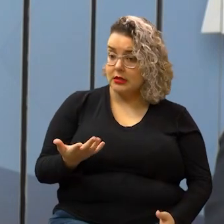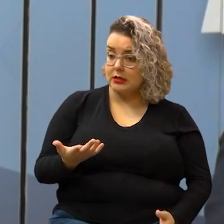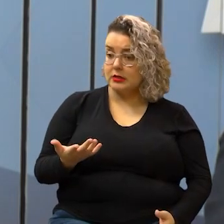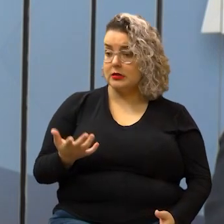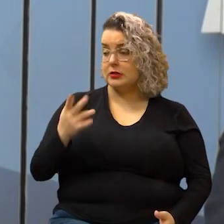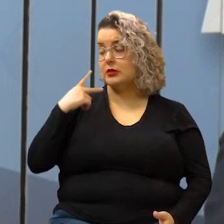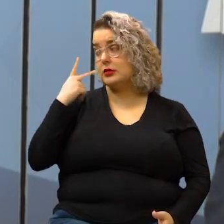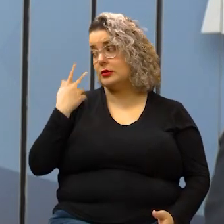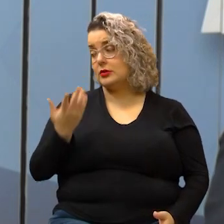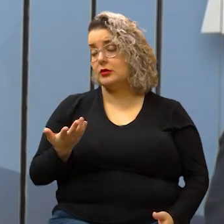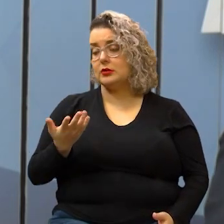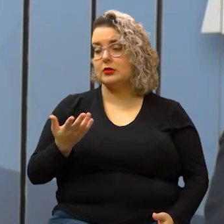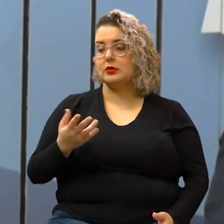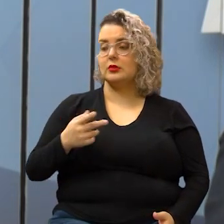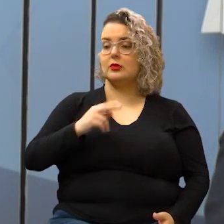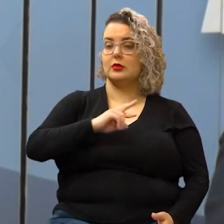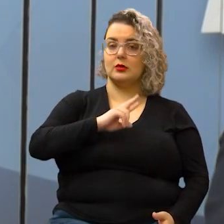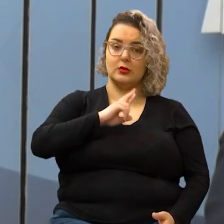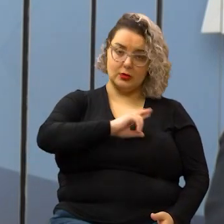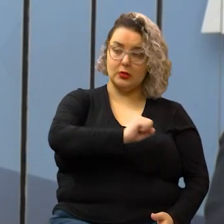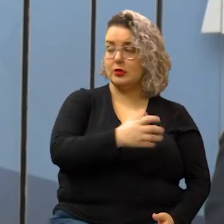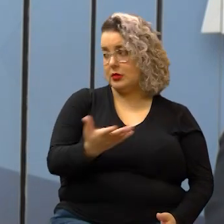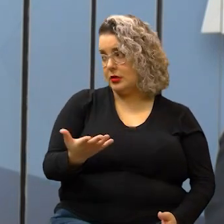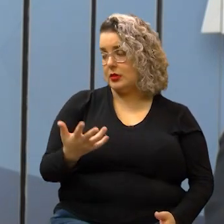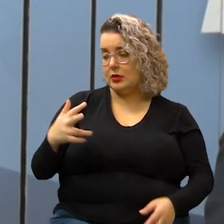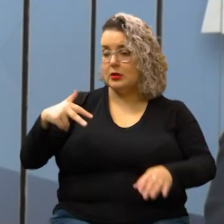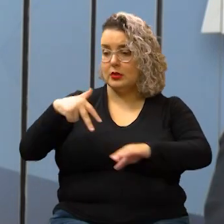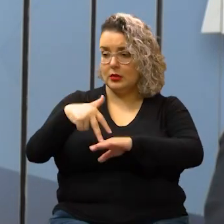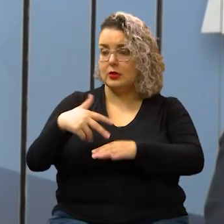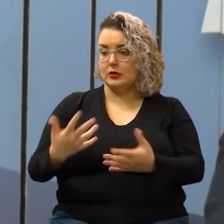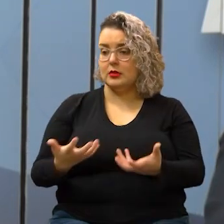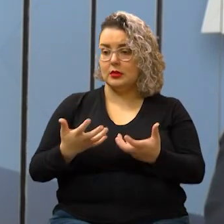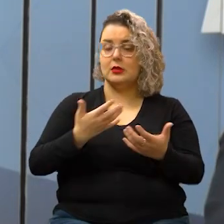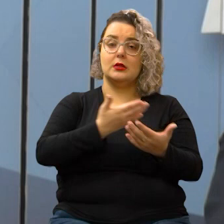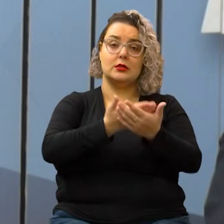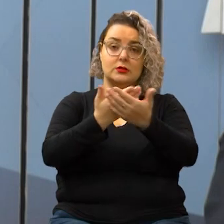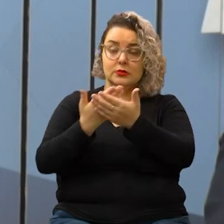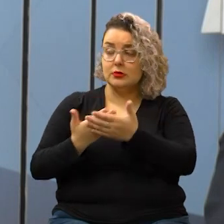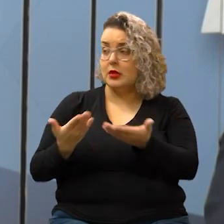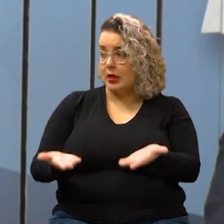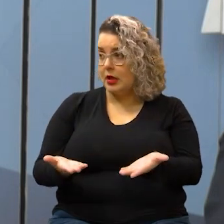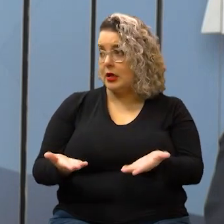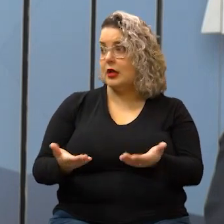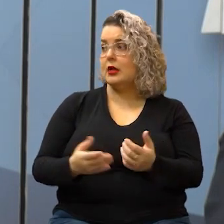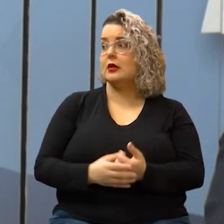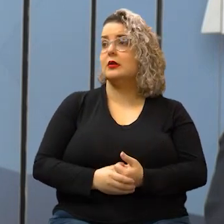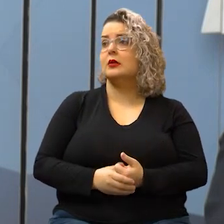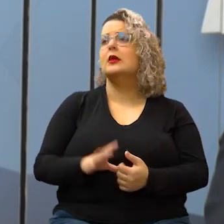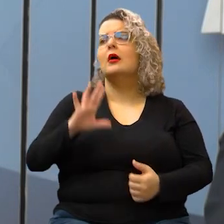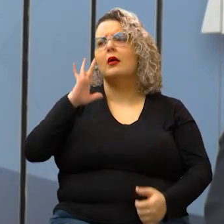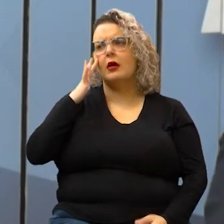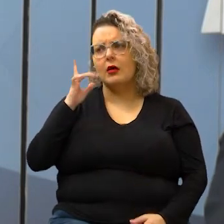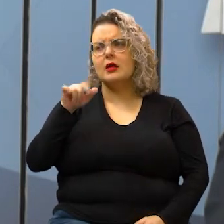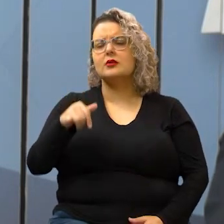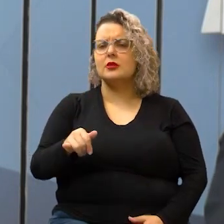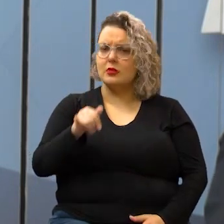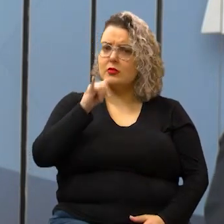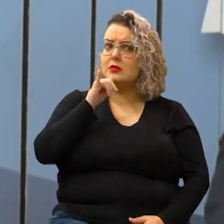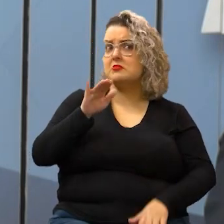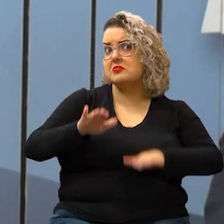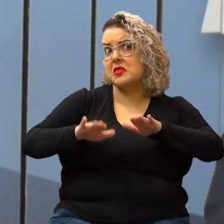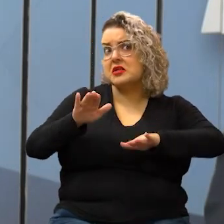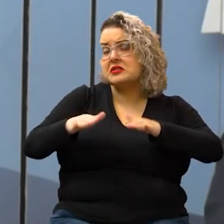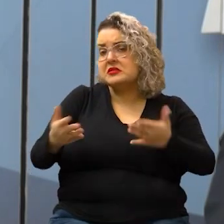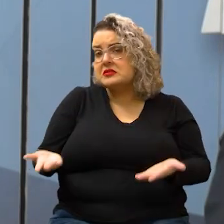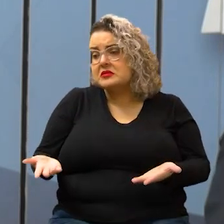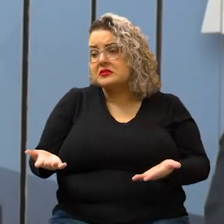o vereador Rossini prontamente queria estudar, né, esse caso. Então acho que é um exemplo também, de repente, de